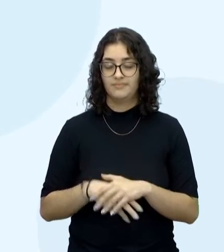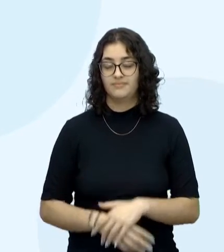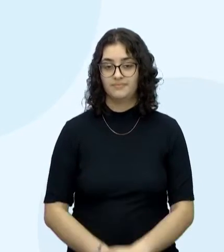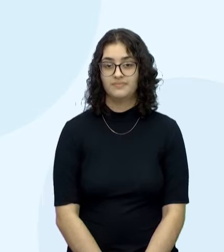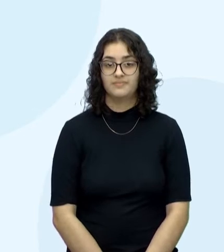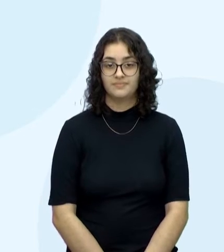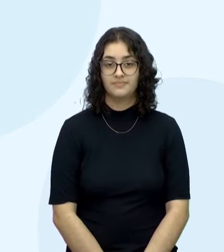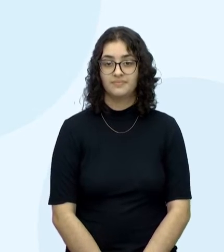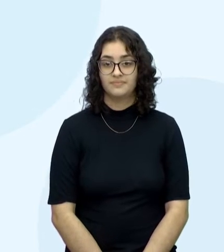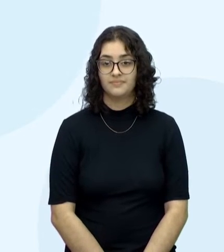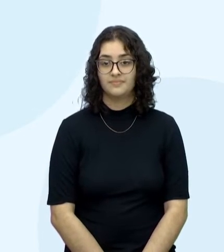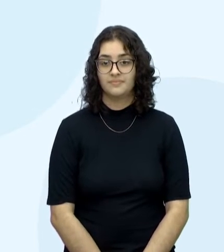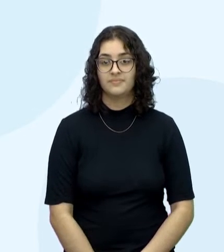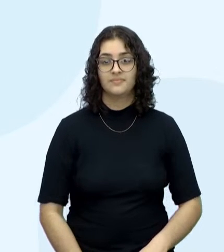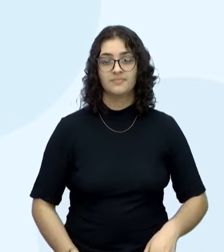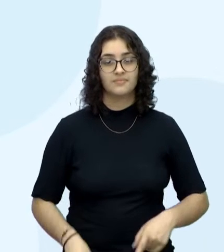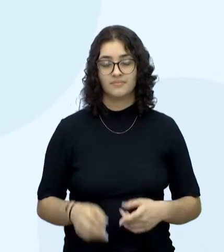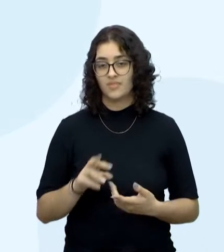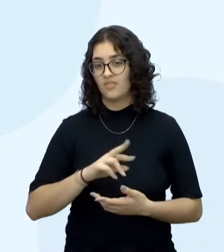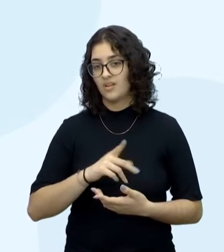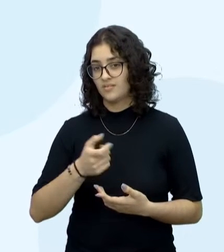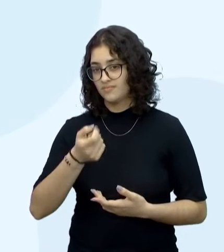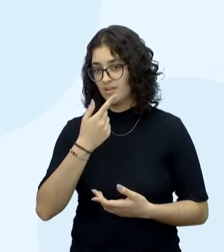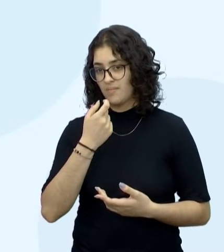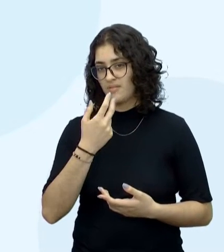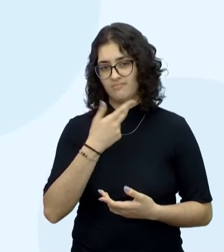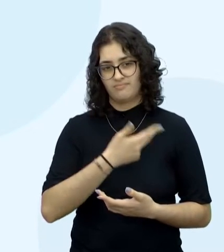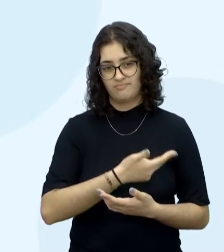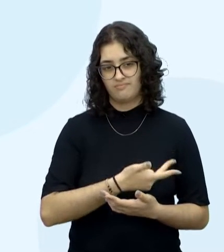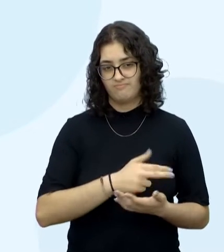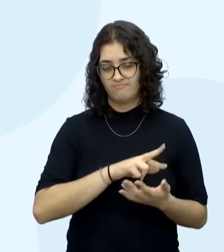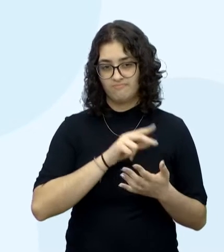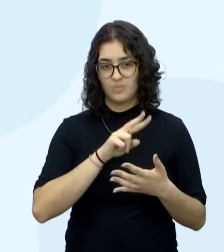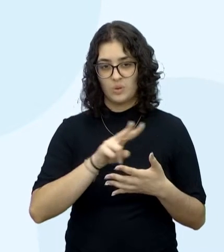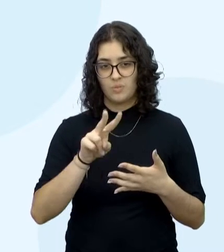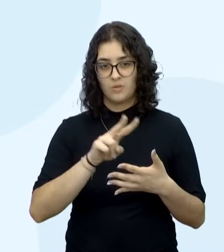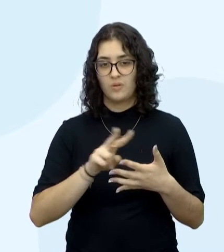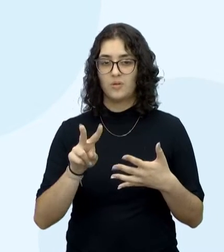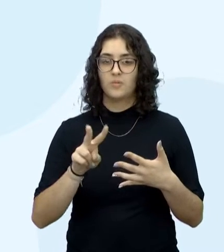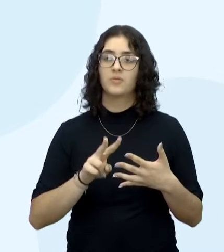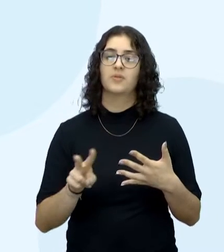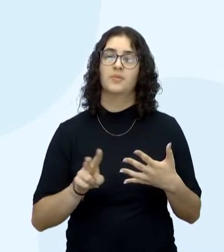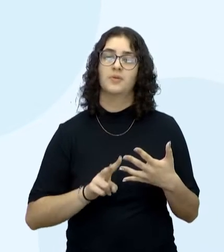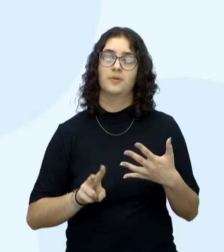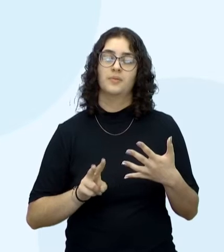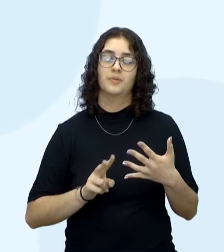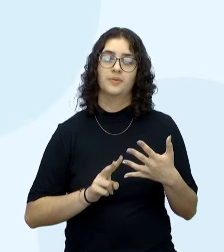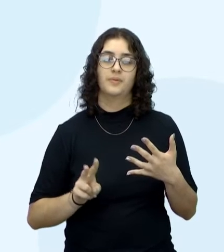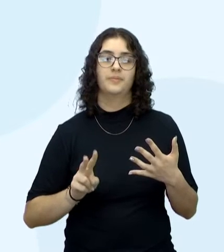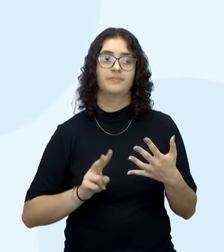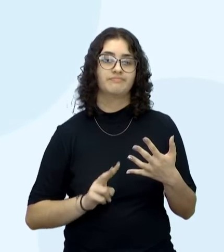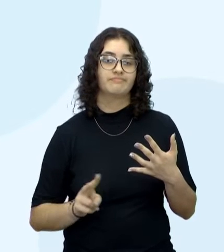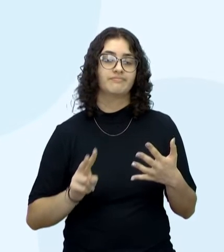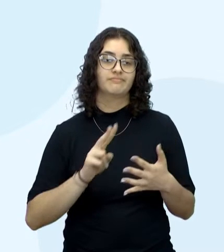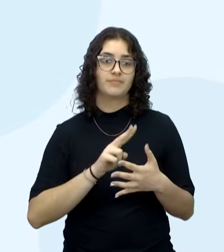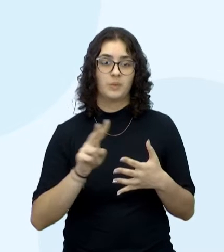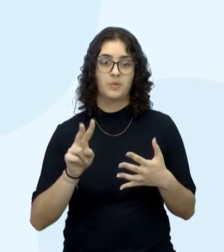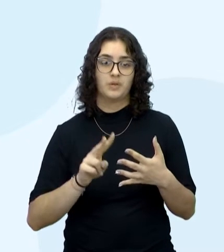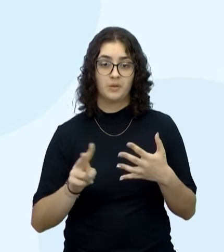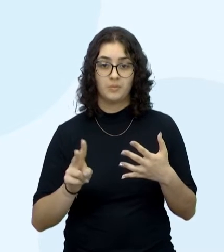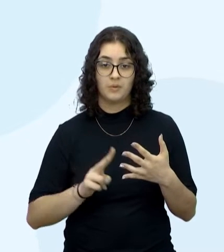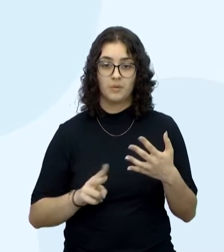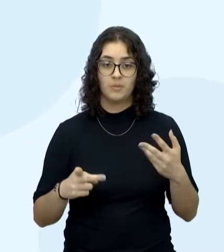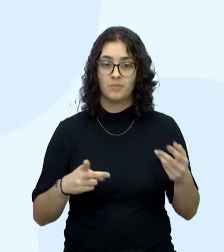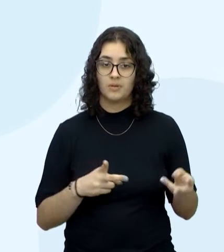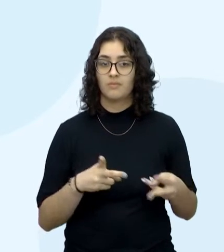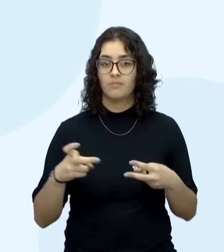analgésicos, meios de contraste de raio-x, anti-inflamatórios e outros foram detectados